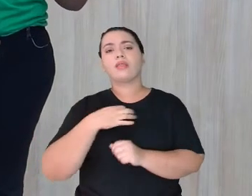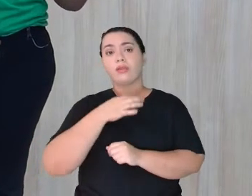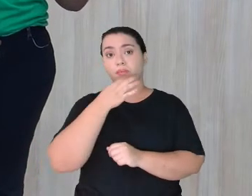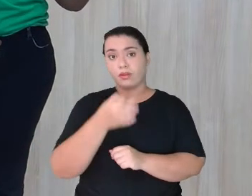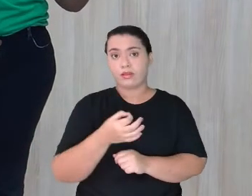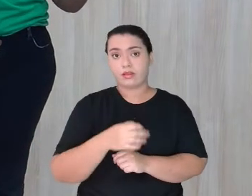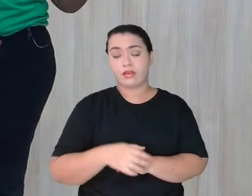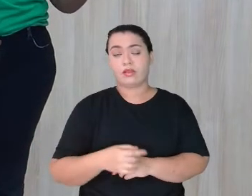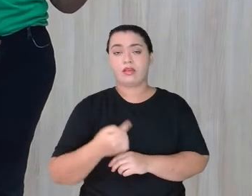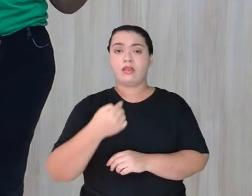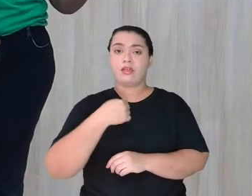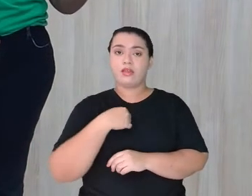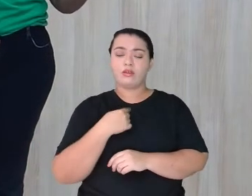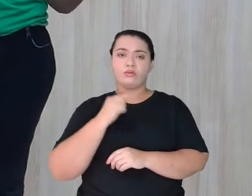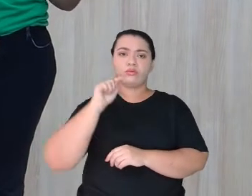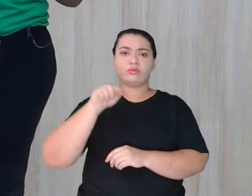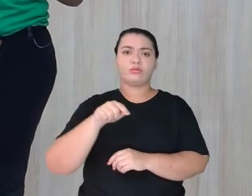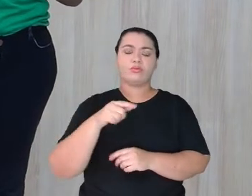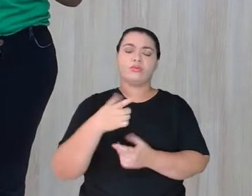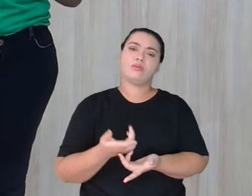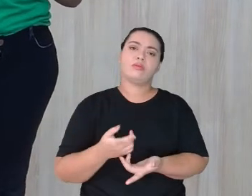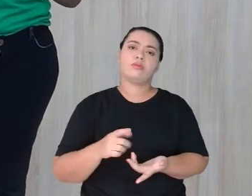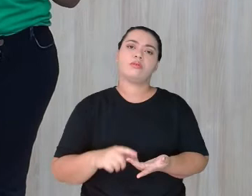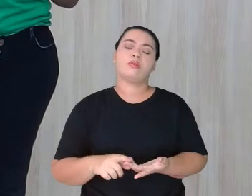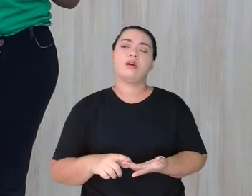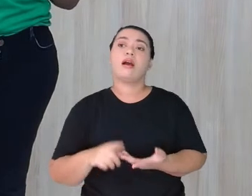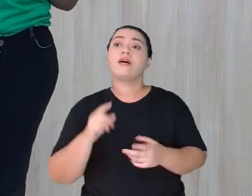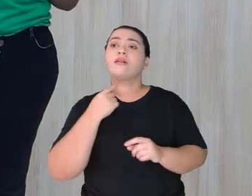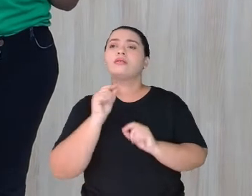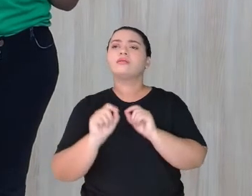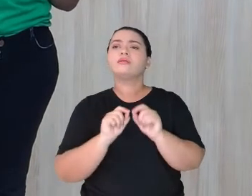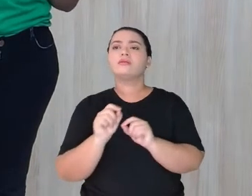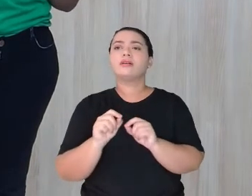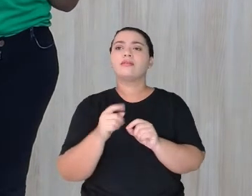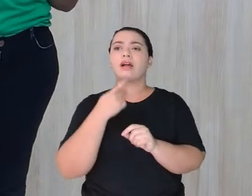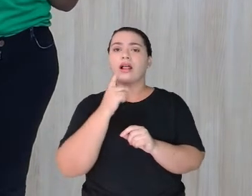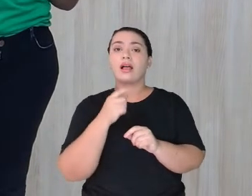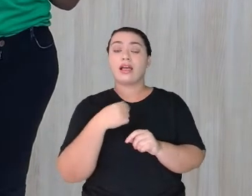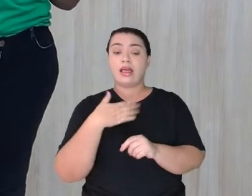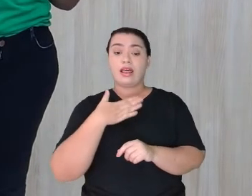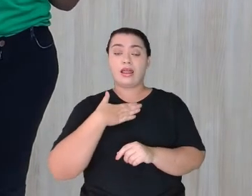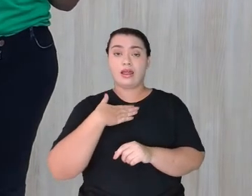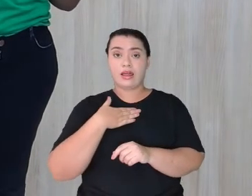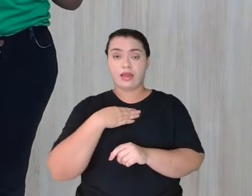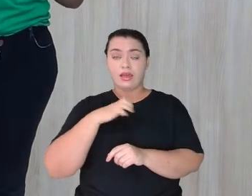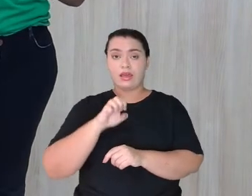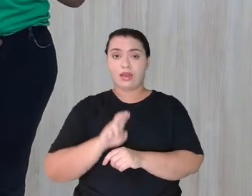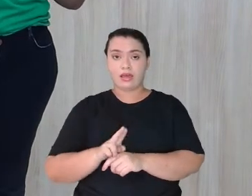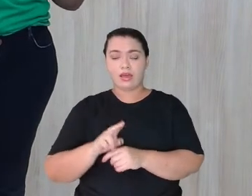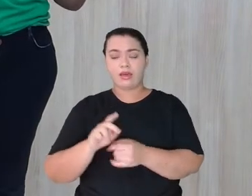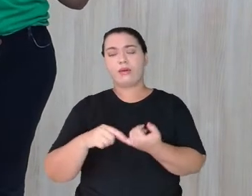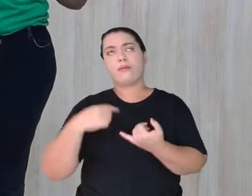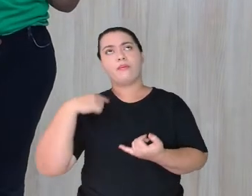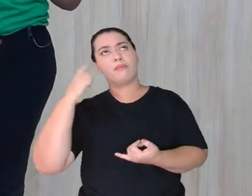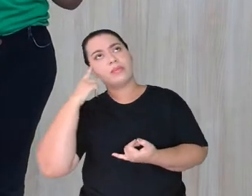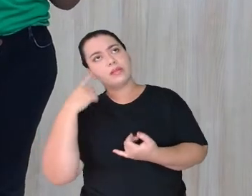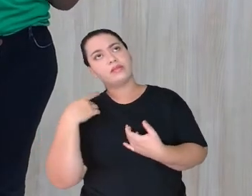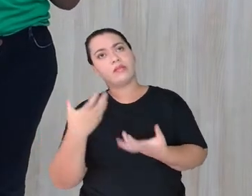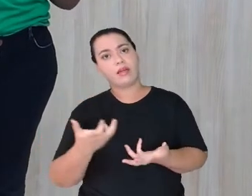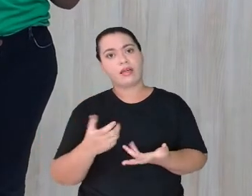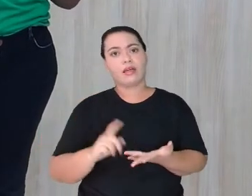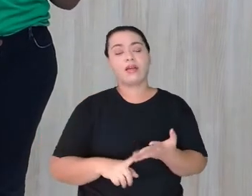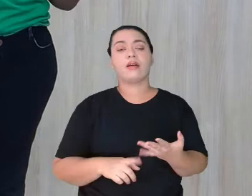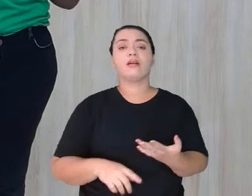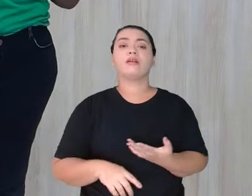exista texto em primeira pessoa, ou seja, quando a gente usa o eu, né? Eu acho, eu penso, eu quero, eu